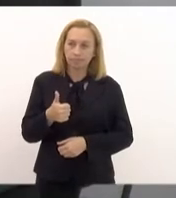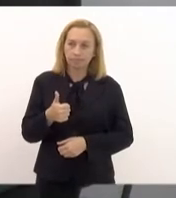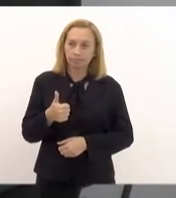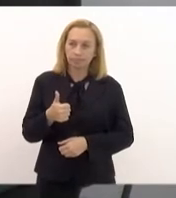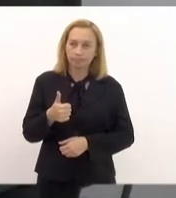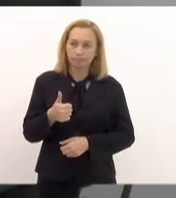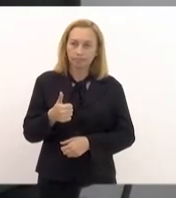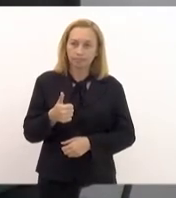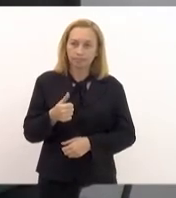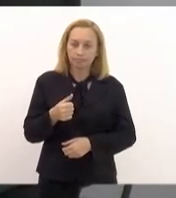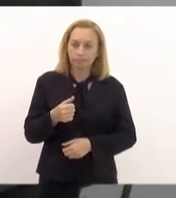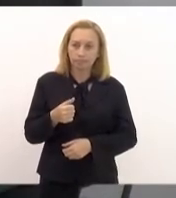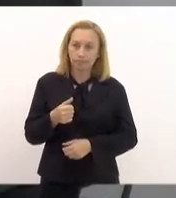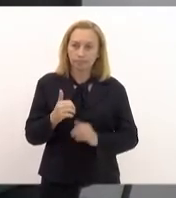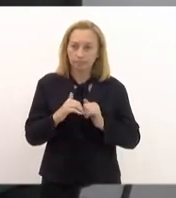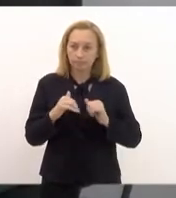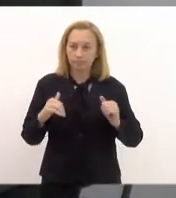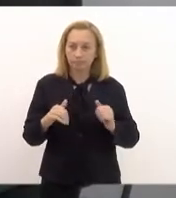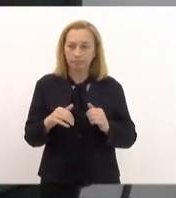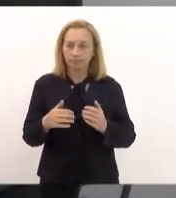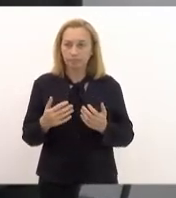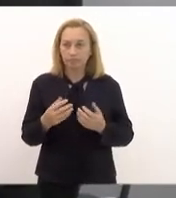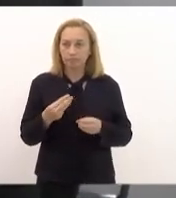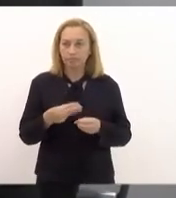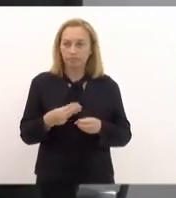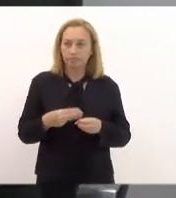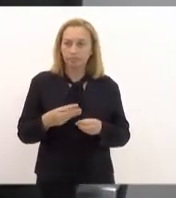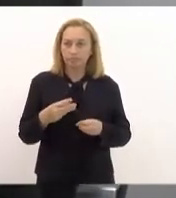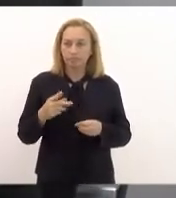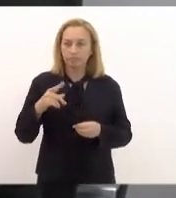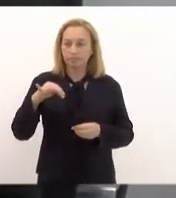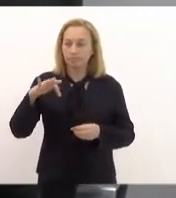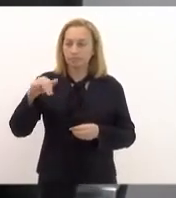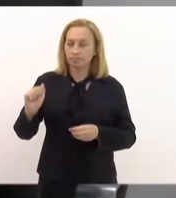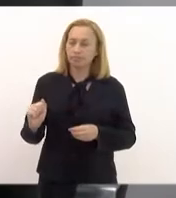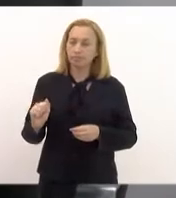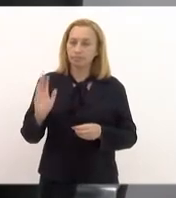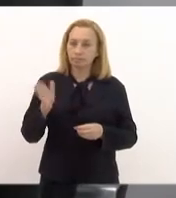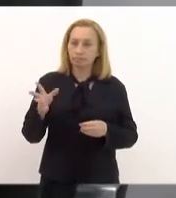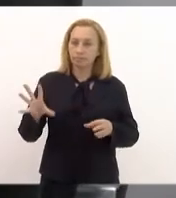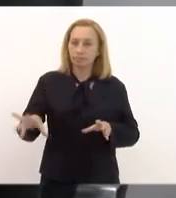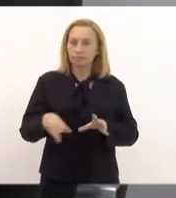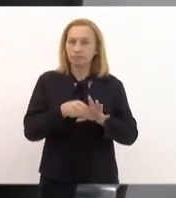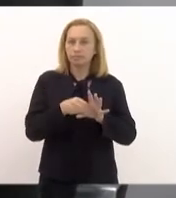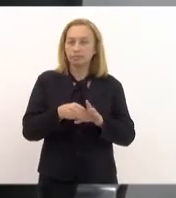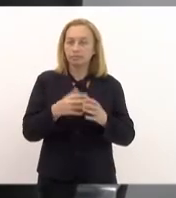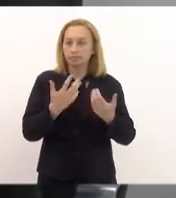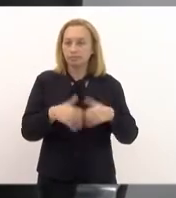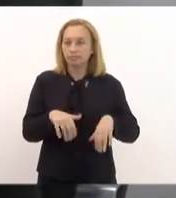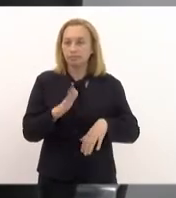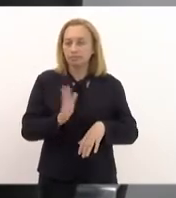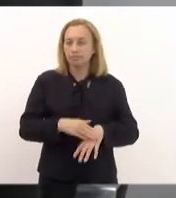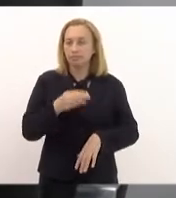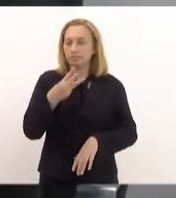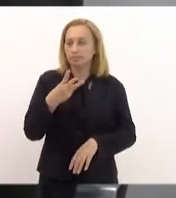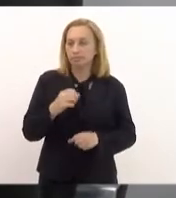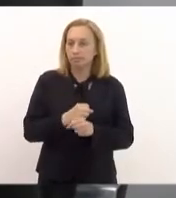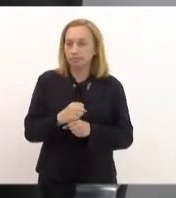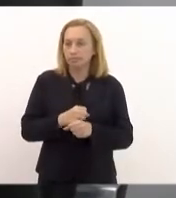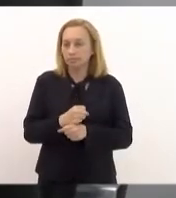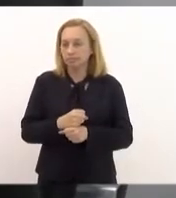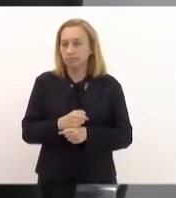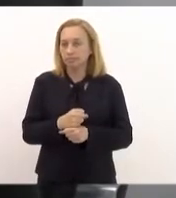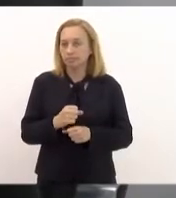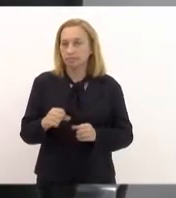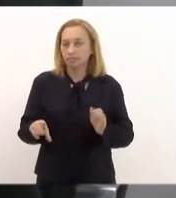os municípios metropolitanos, já inclui Petrópolis, né? Então já tem mais de 3 anos. Já tem mais de 3 anos que a lei entrou